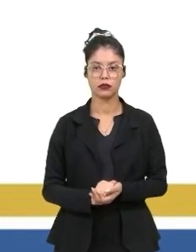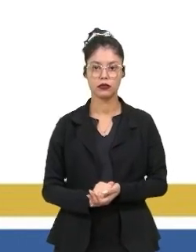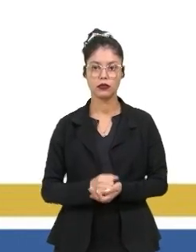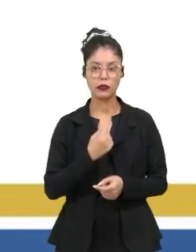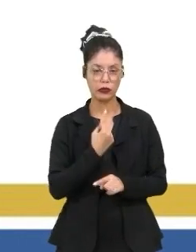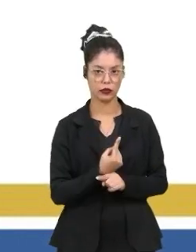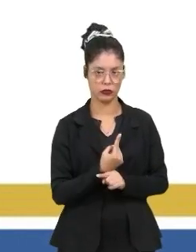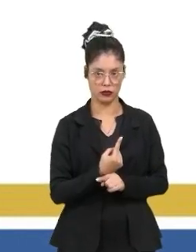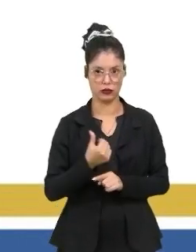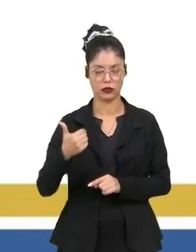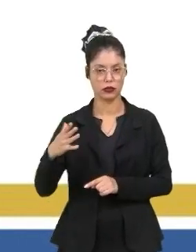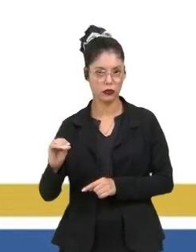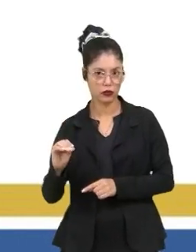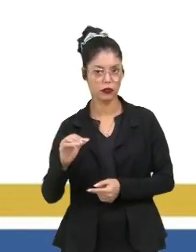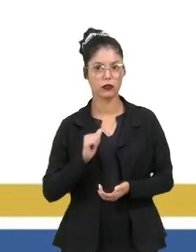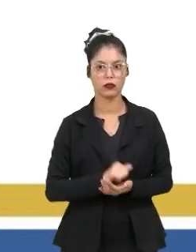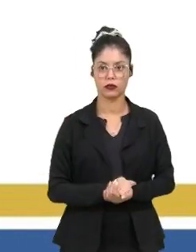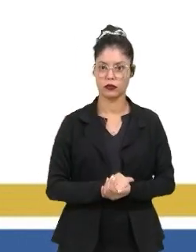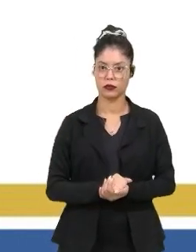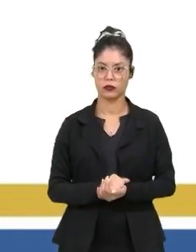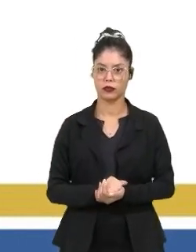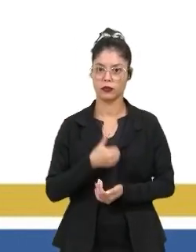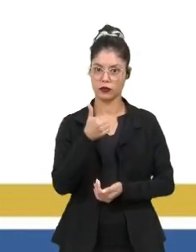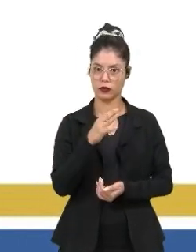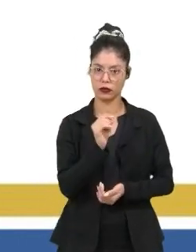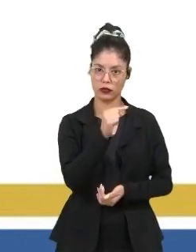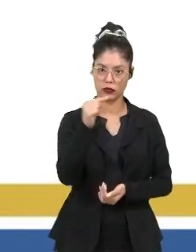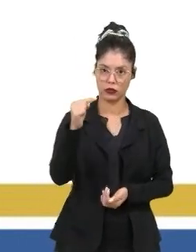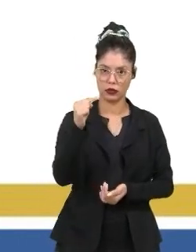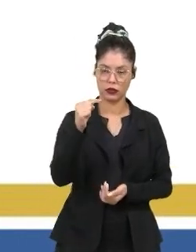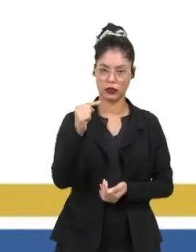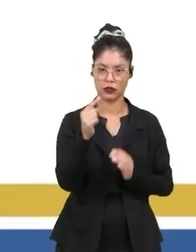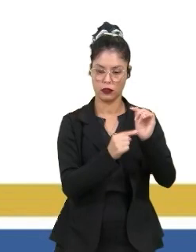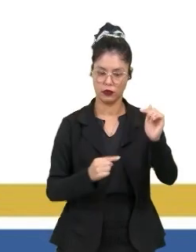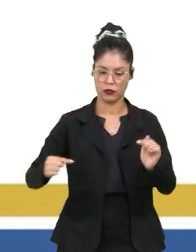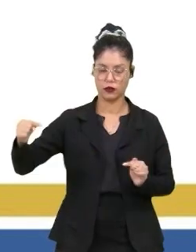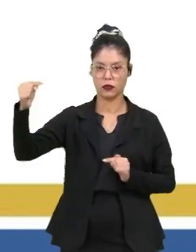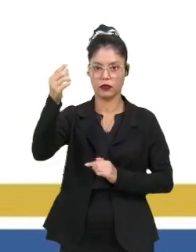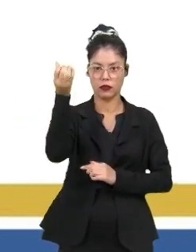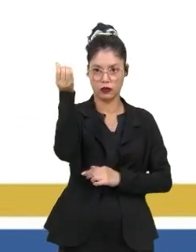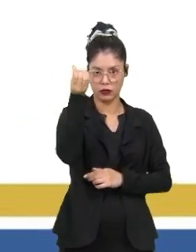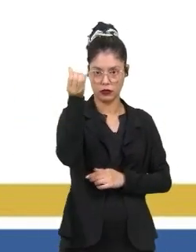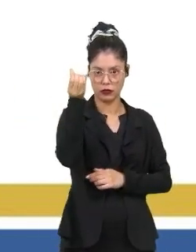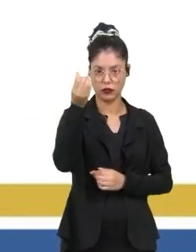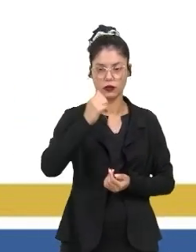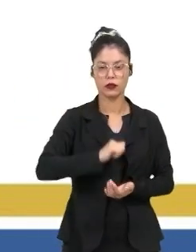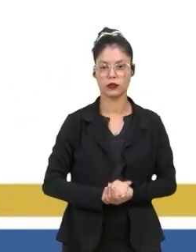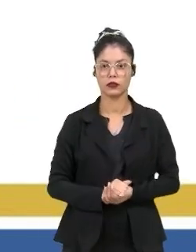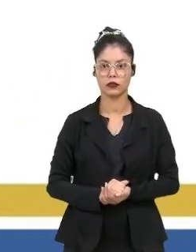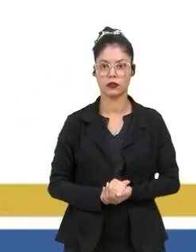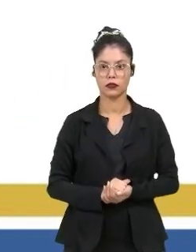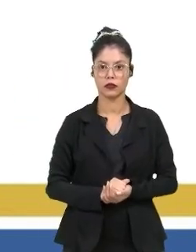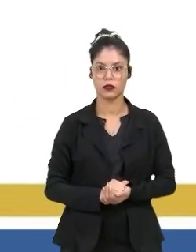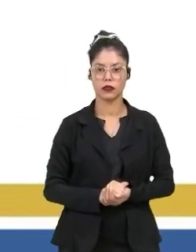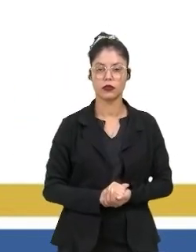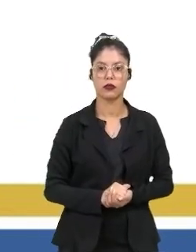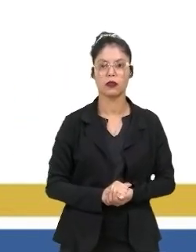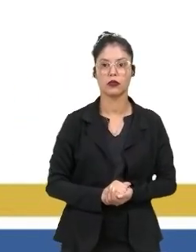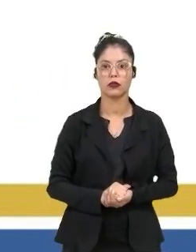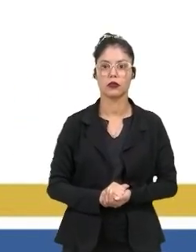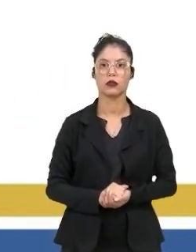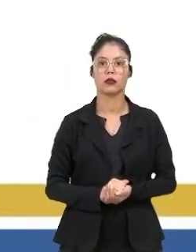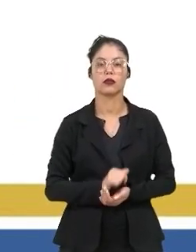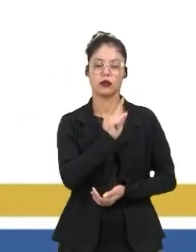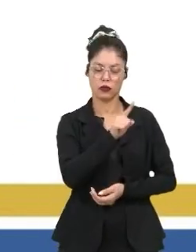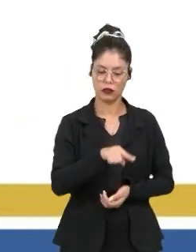1 e 10, né? E o 10 elevado a menos 5, o expoente menos 5, se andou uma vírgula para a direita, ele vai